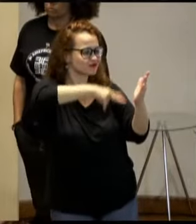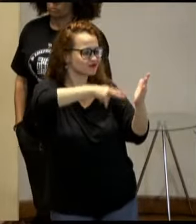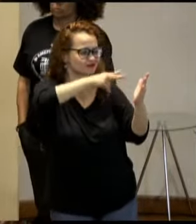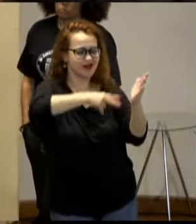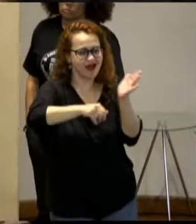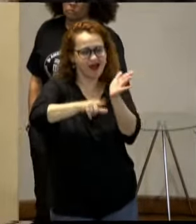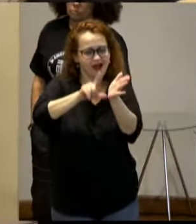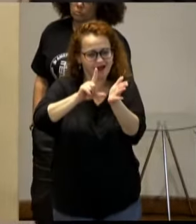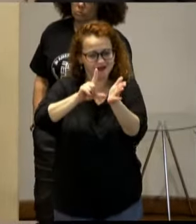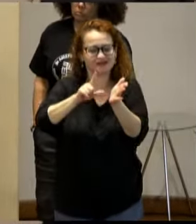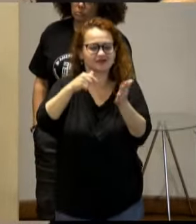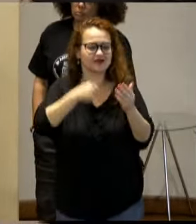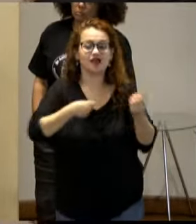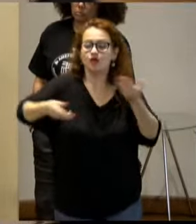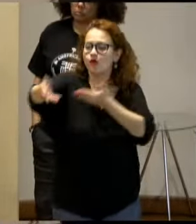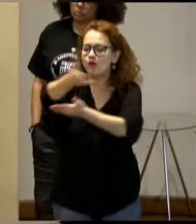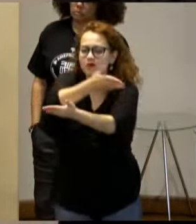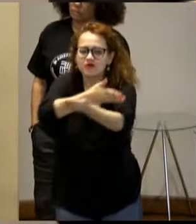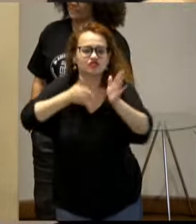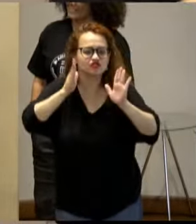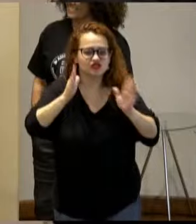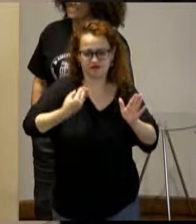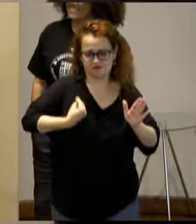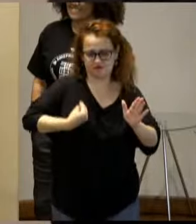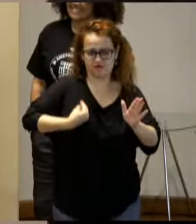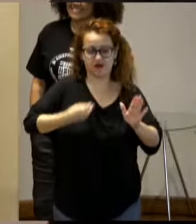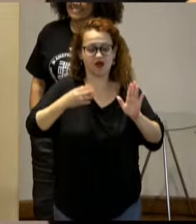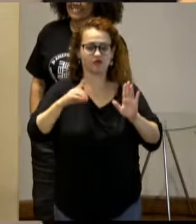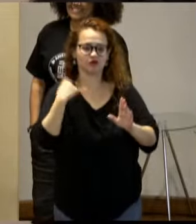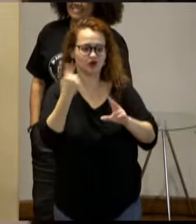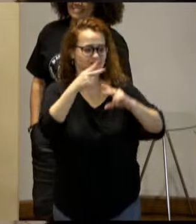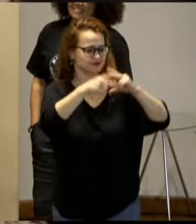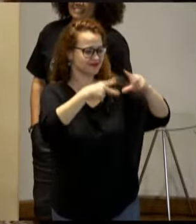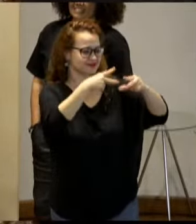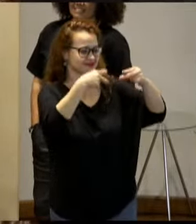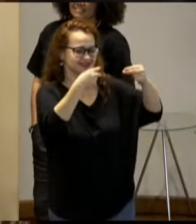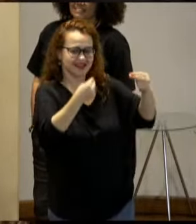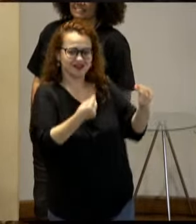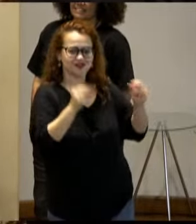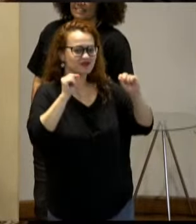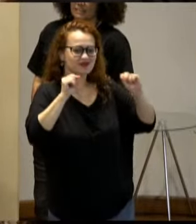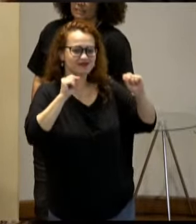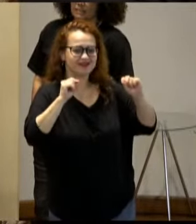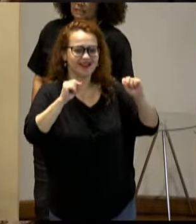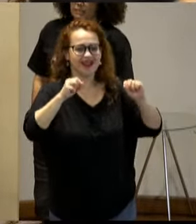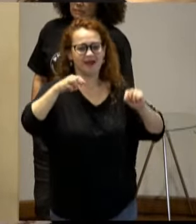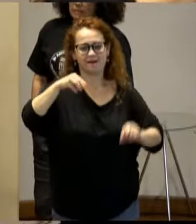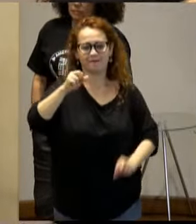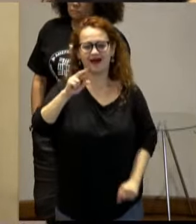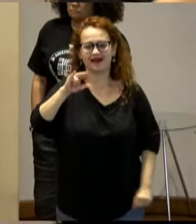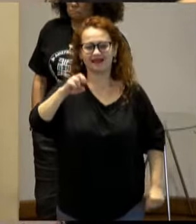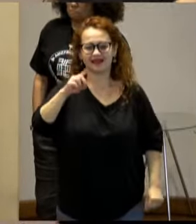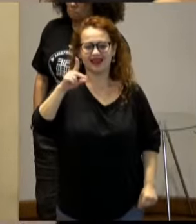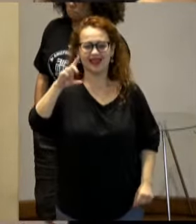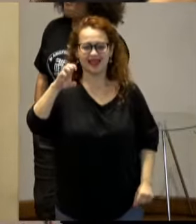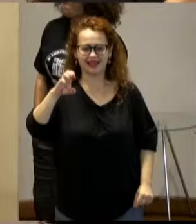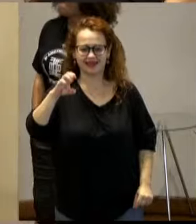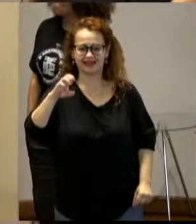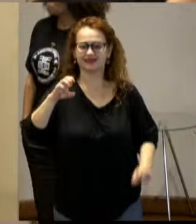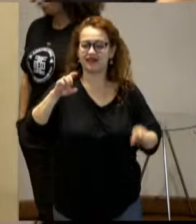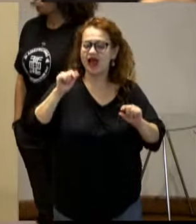Um dos muitos compartilhamentos que já tivemos, fomos presenteadas com um conto de Marilene Felinto, que